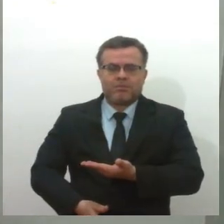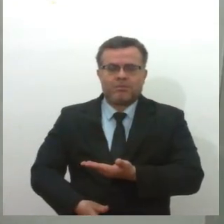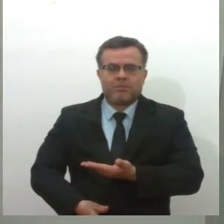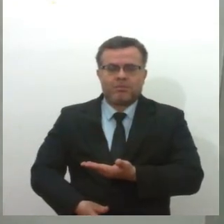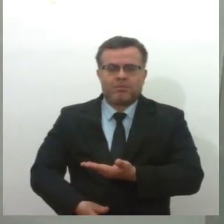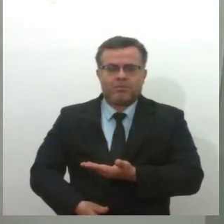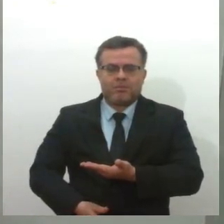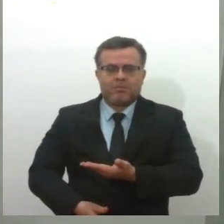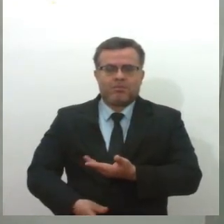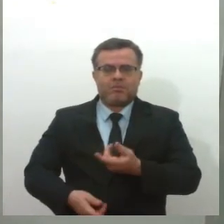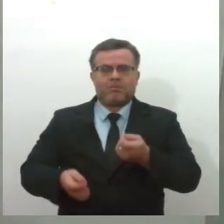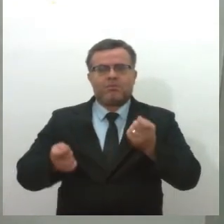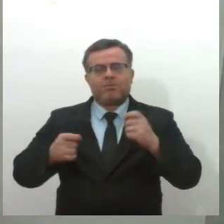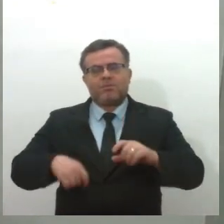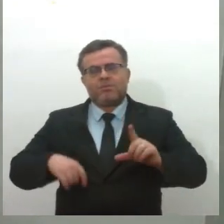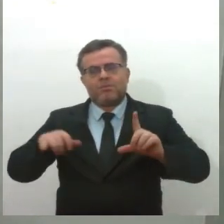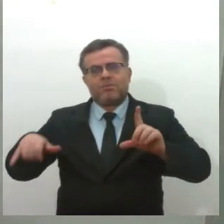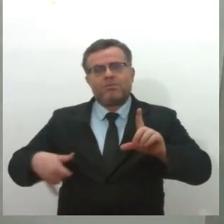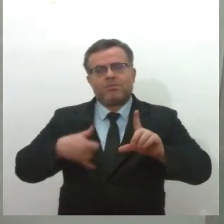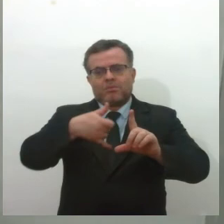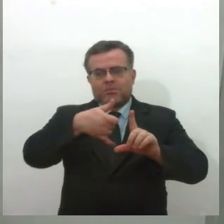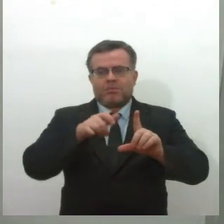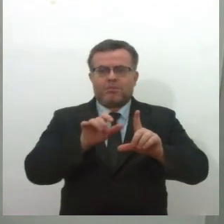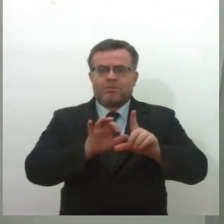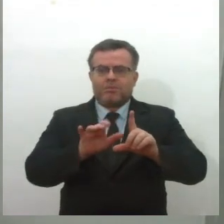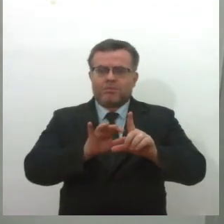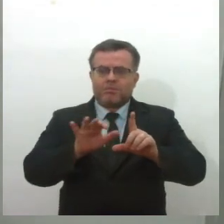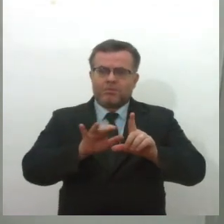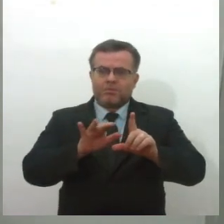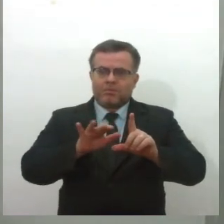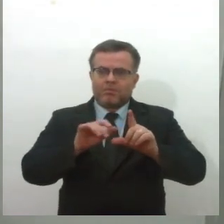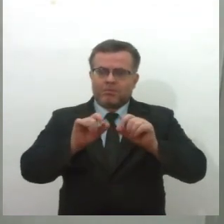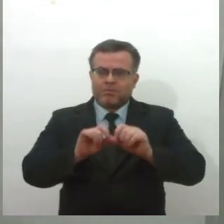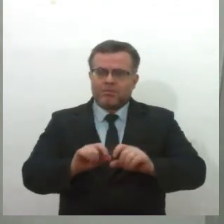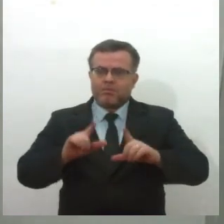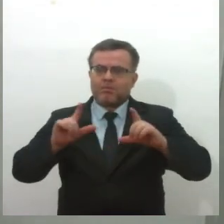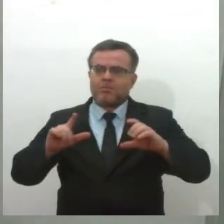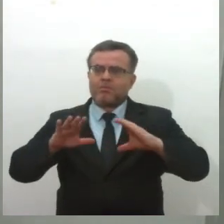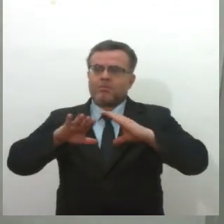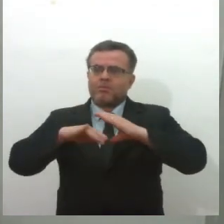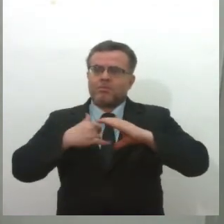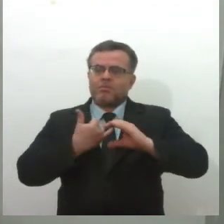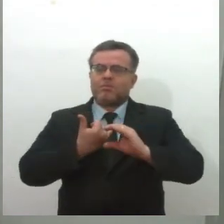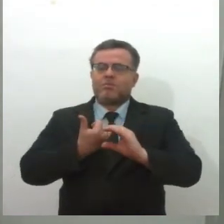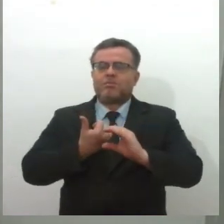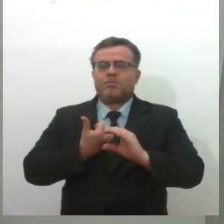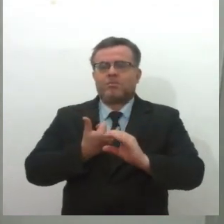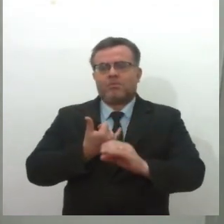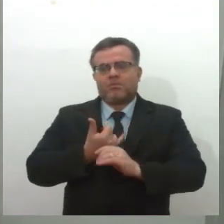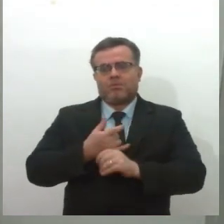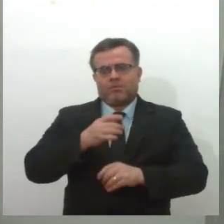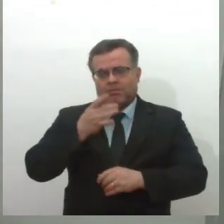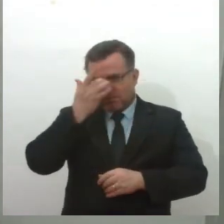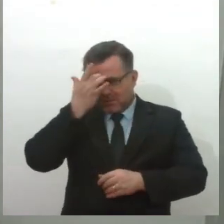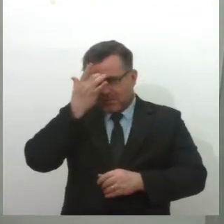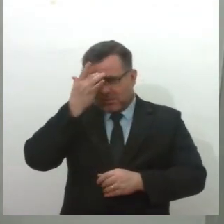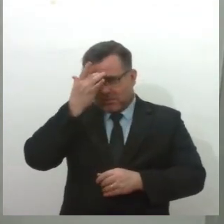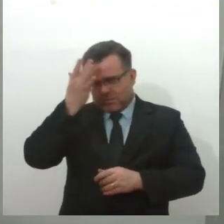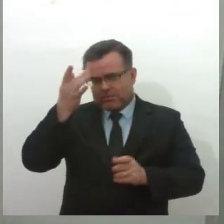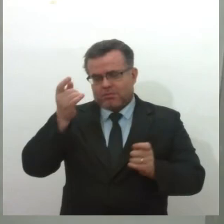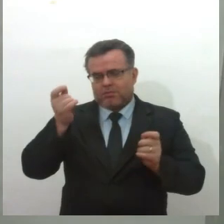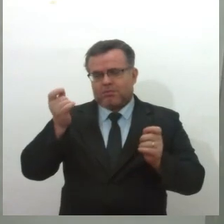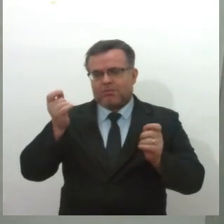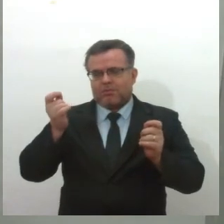Twitter, @TVAlese. Para acessar o nosso canal no YouTube, é só posicionar a câmera do seu celular no QR Code que aparece do seu lado